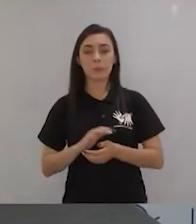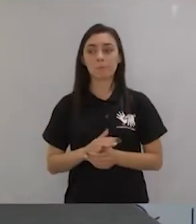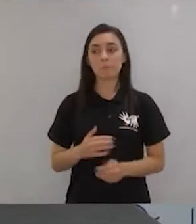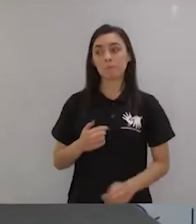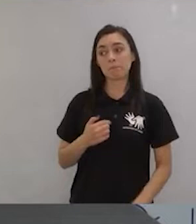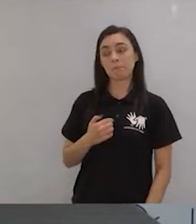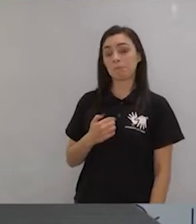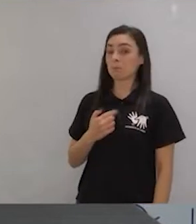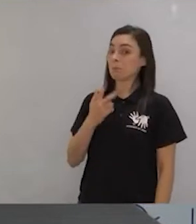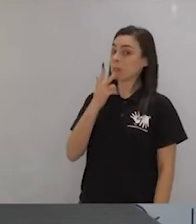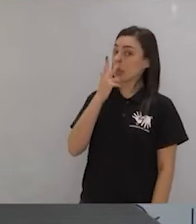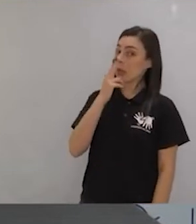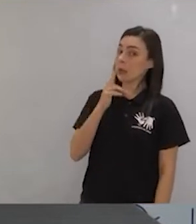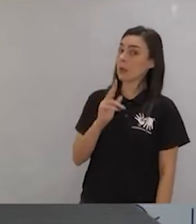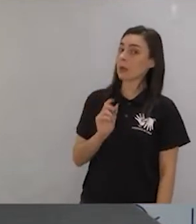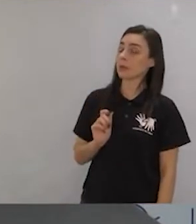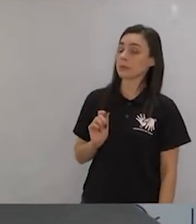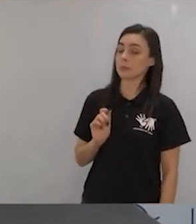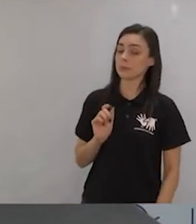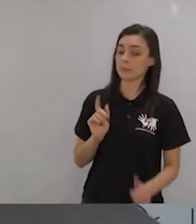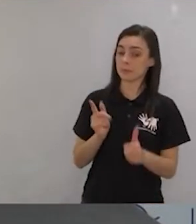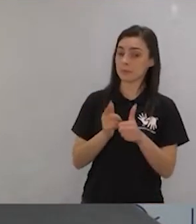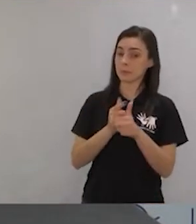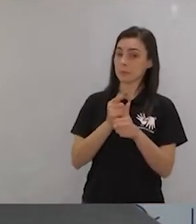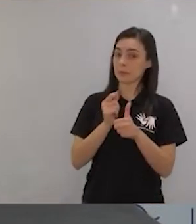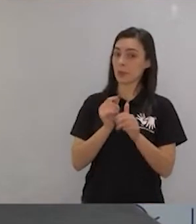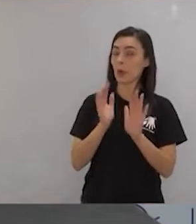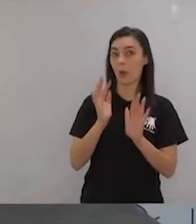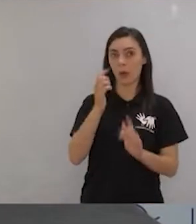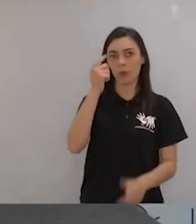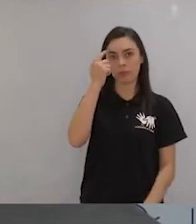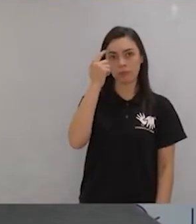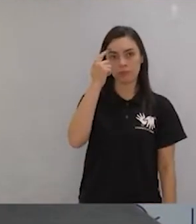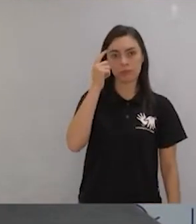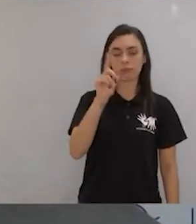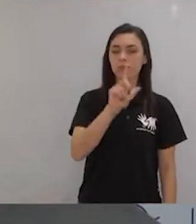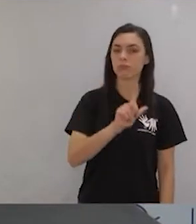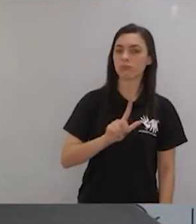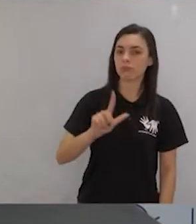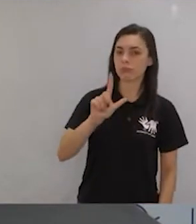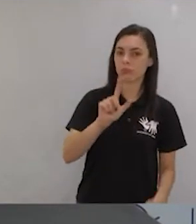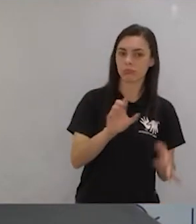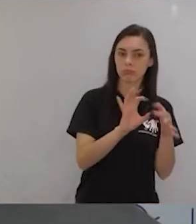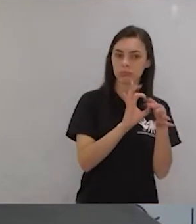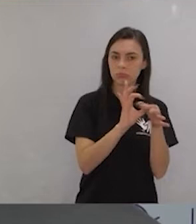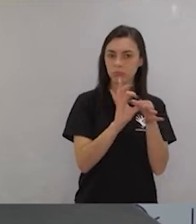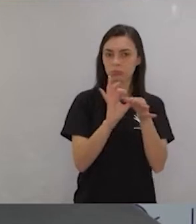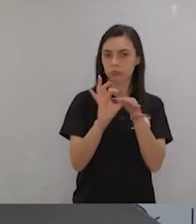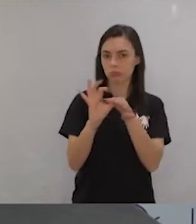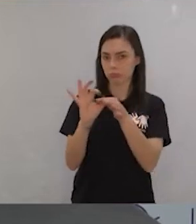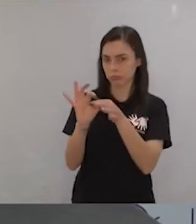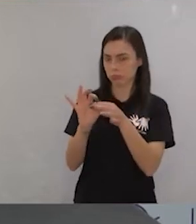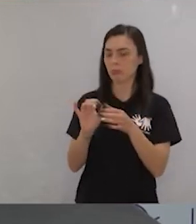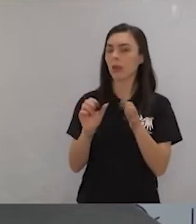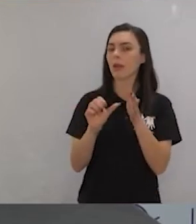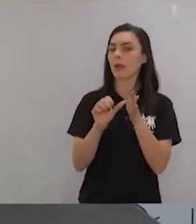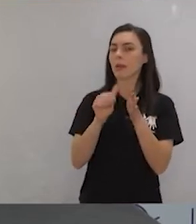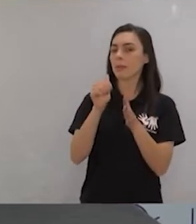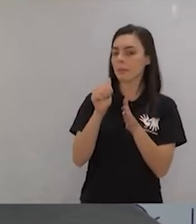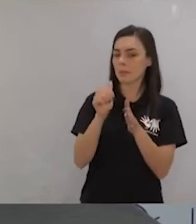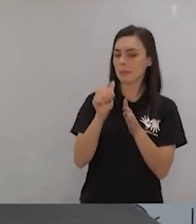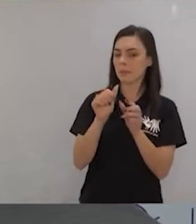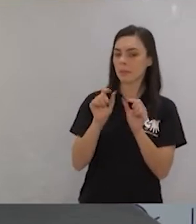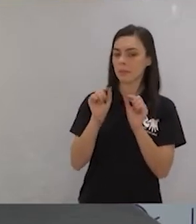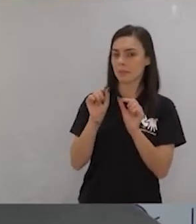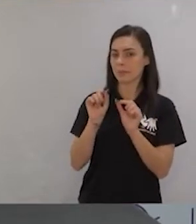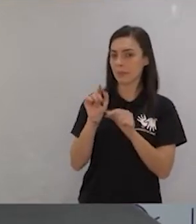quadrinhos? Olha, eu acho que primeiro que tem mais lógica na história em tirinho, na tirinha.